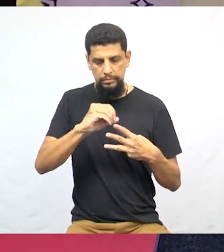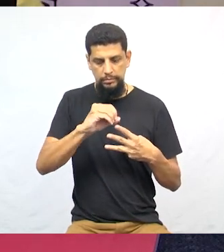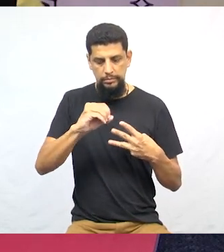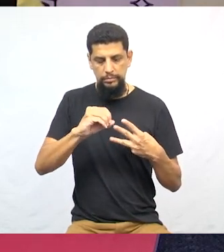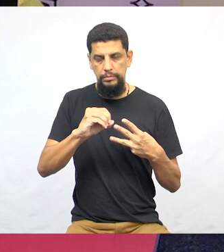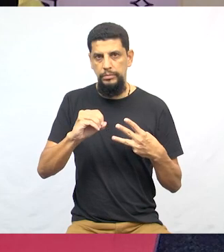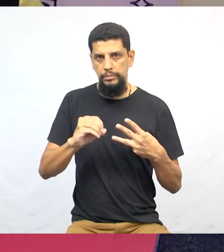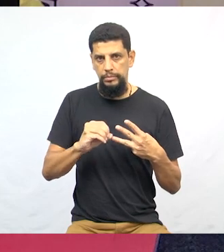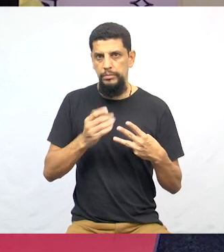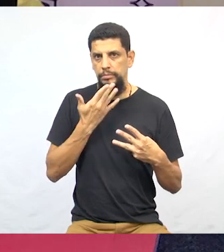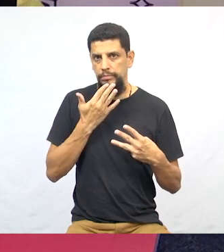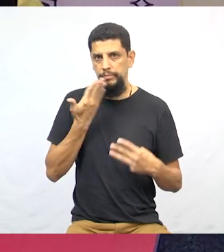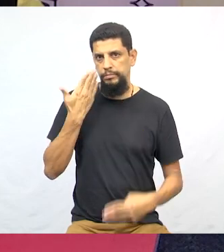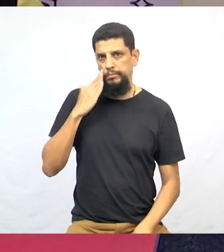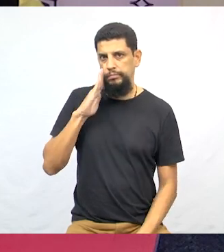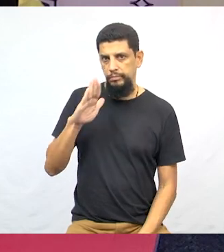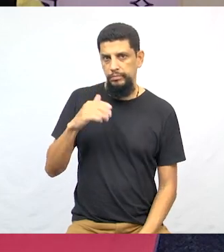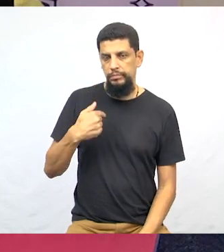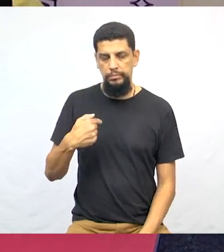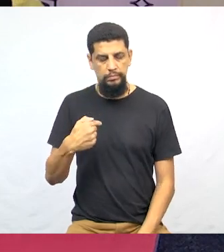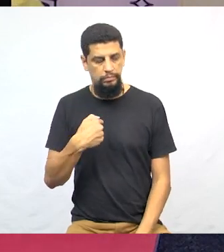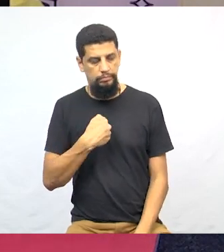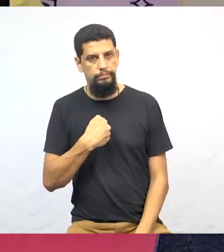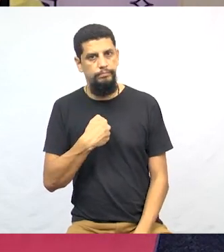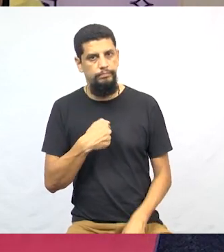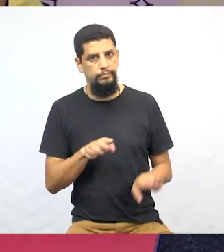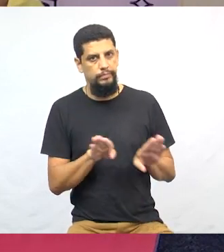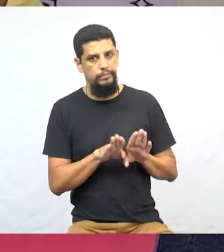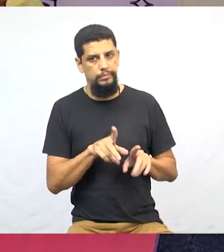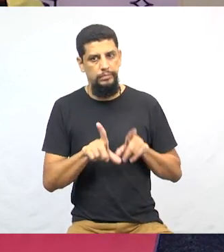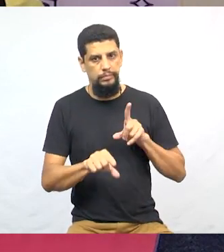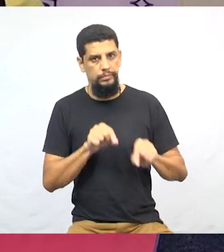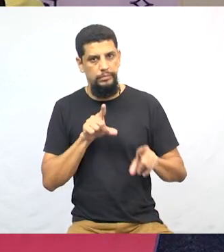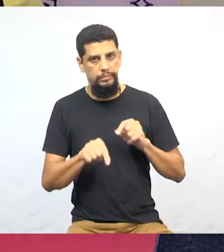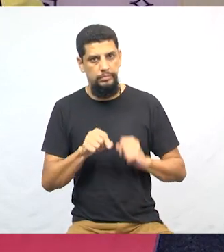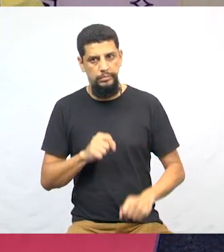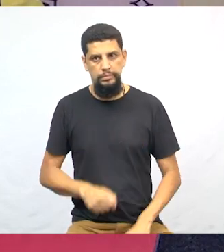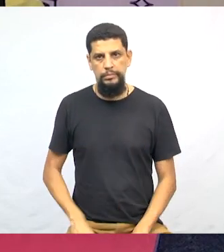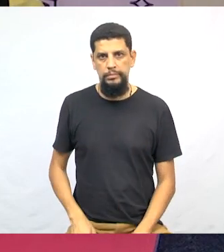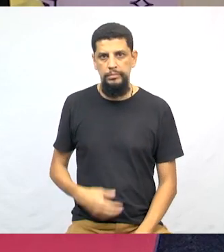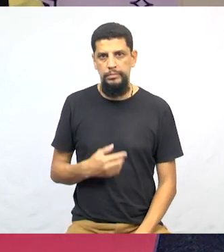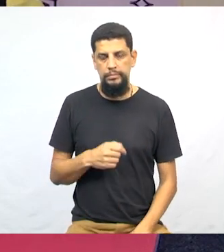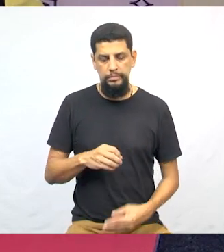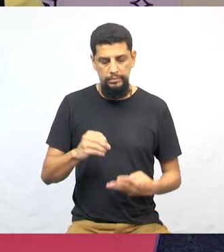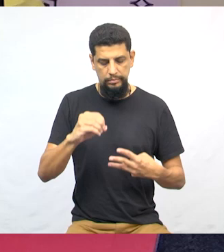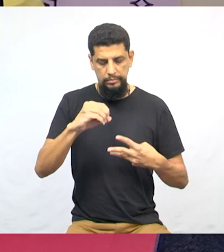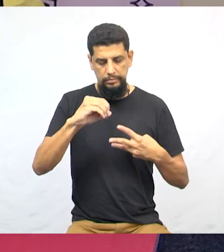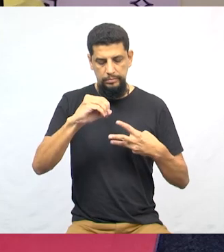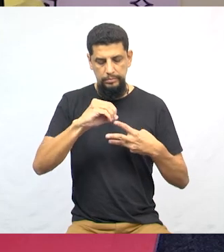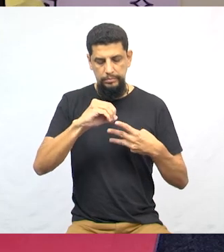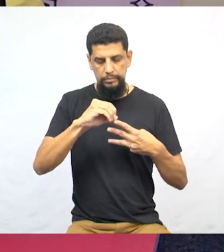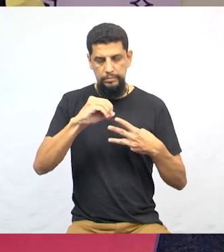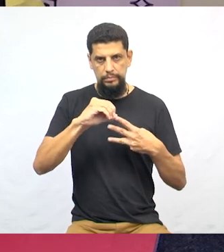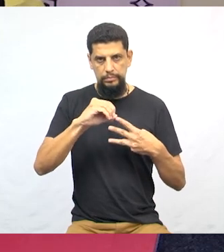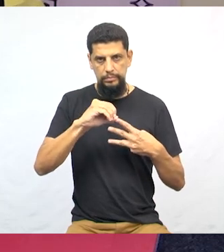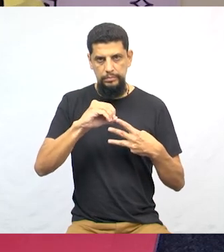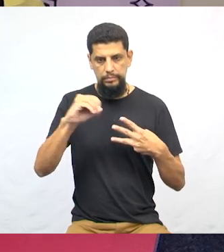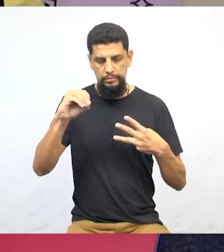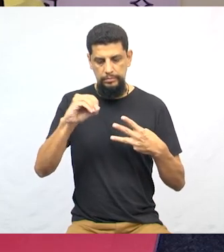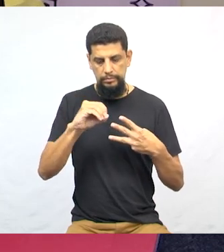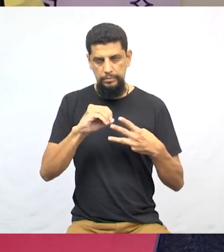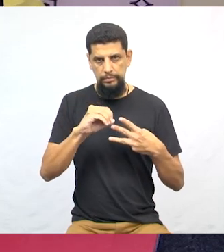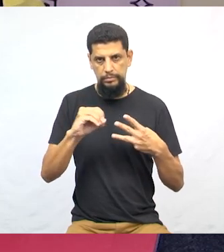1, 2, 3 bolinhas azuis. Isso? Isso. E eu também vou escolher, no meu caso, eu vou escolher 3 bolinhas